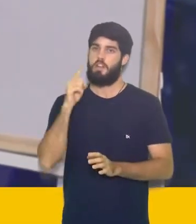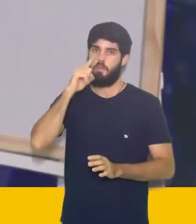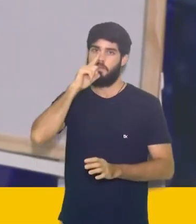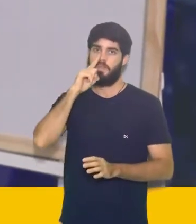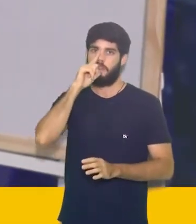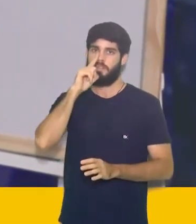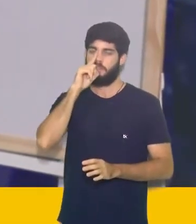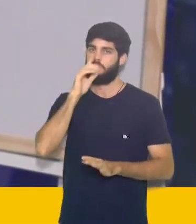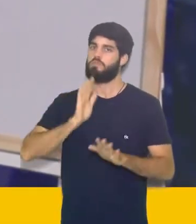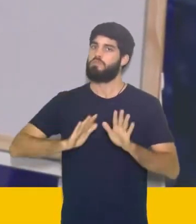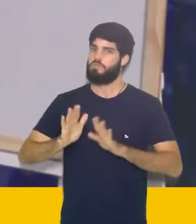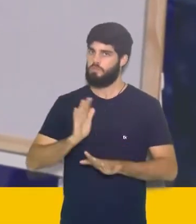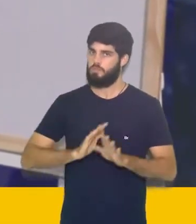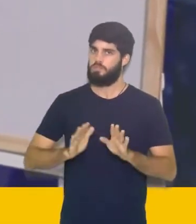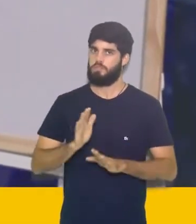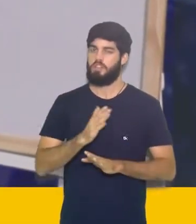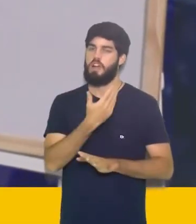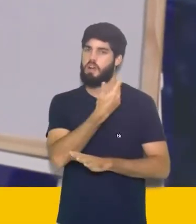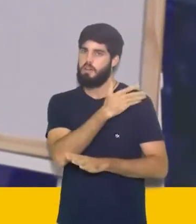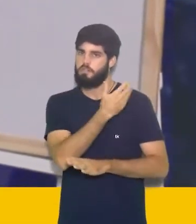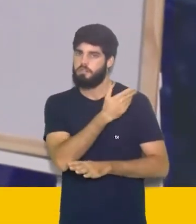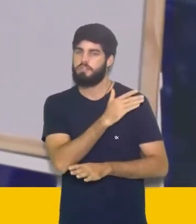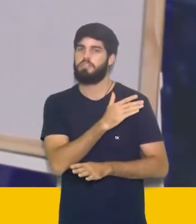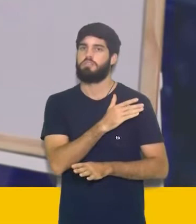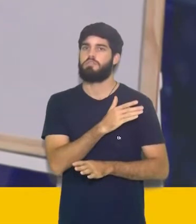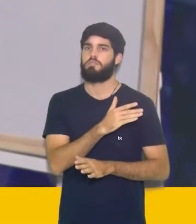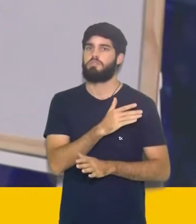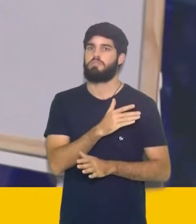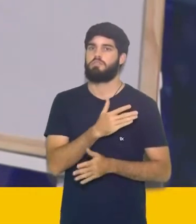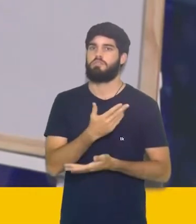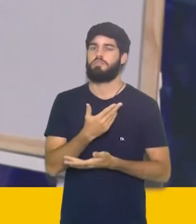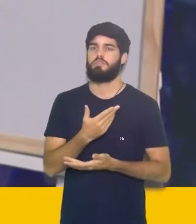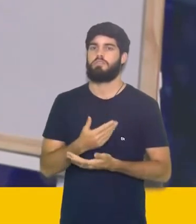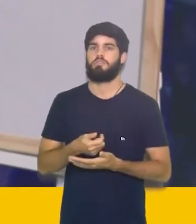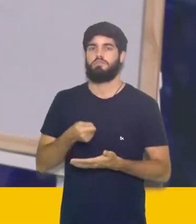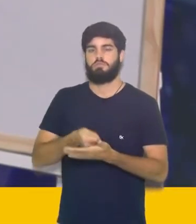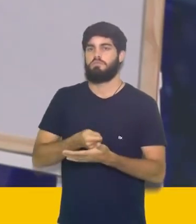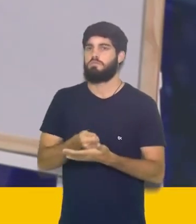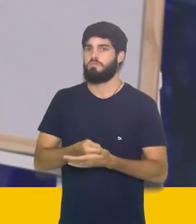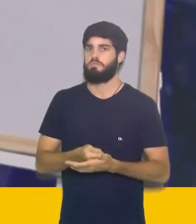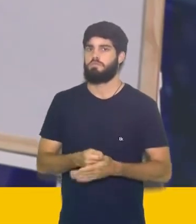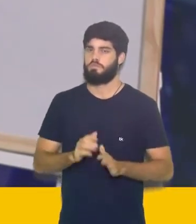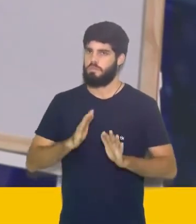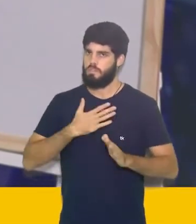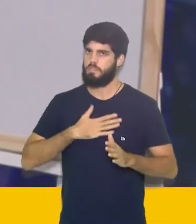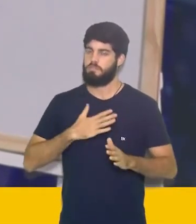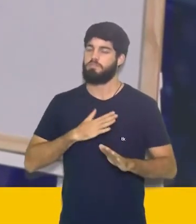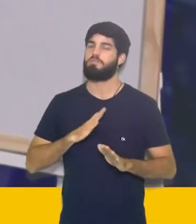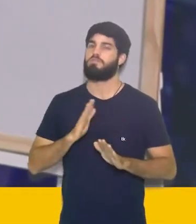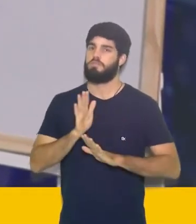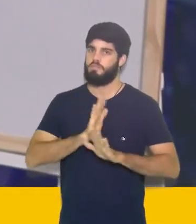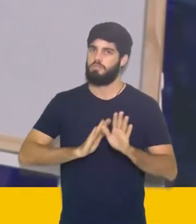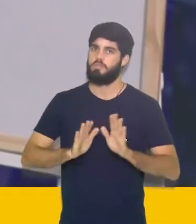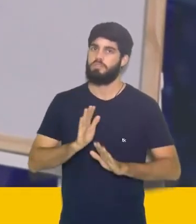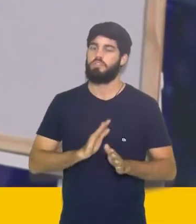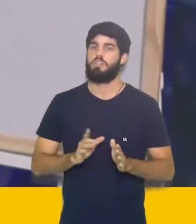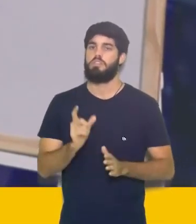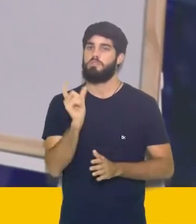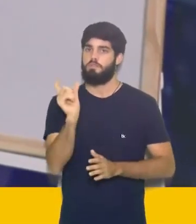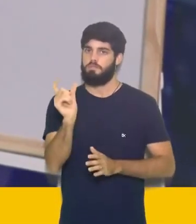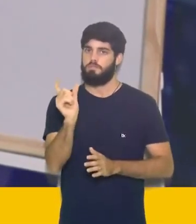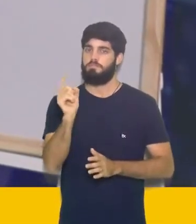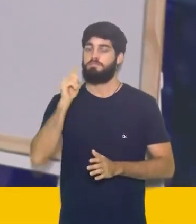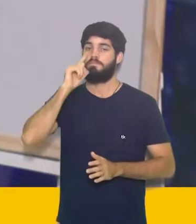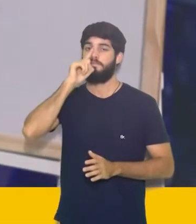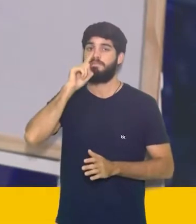não é? Bem racistas, bem misóginas e bem machistas, e bem nazistas e bem fascistas, né? Tem